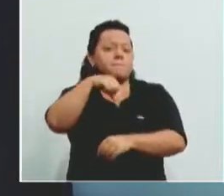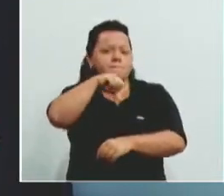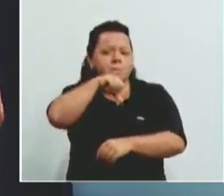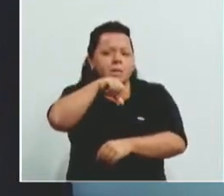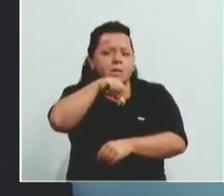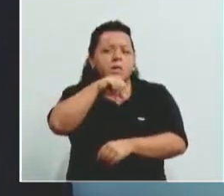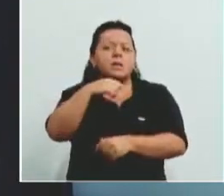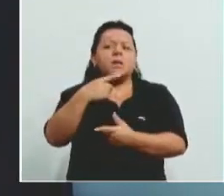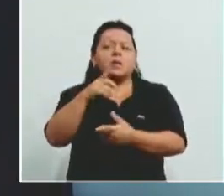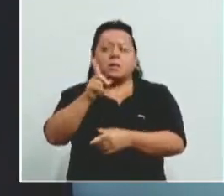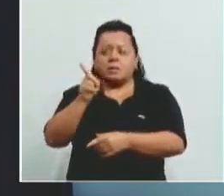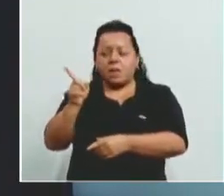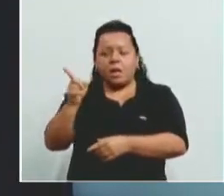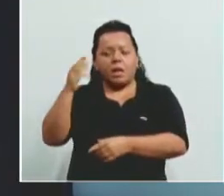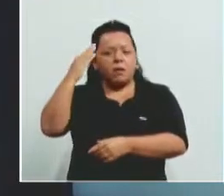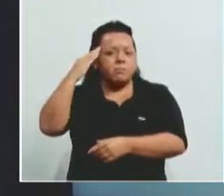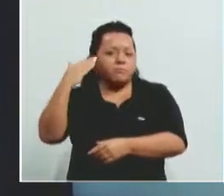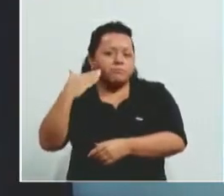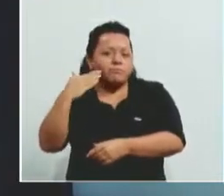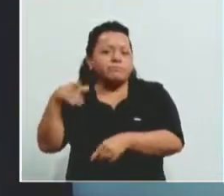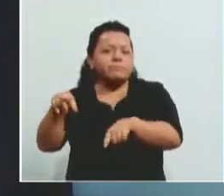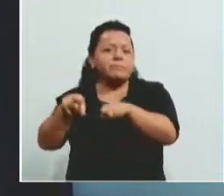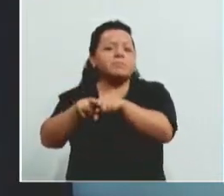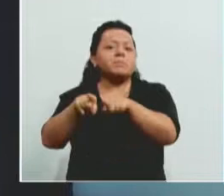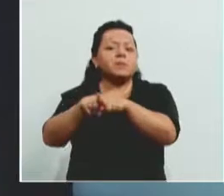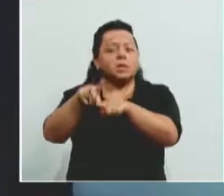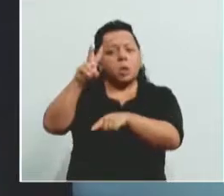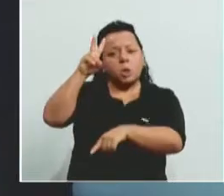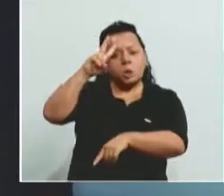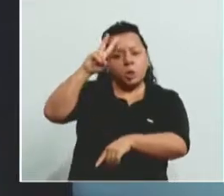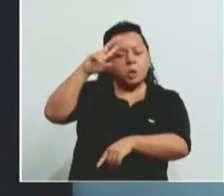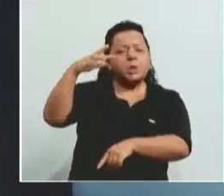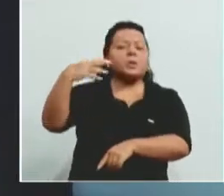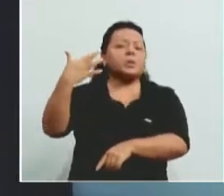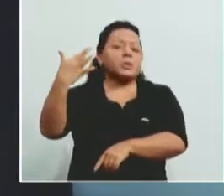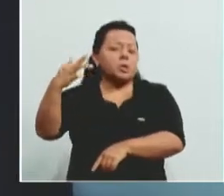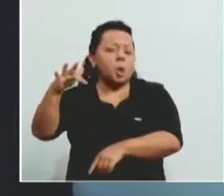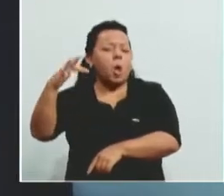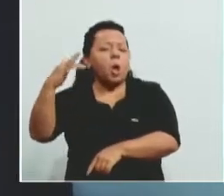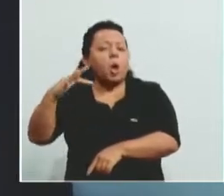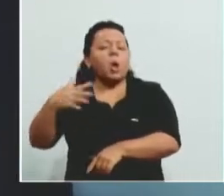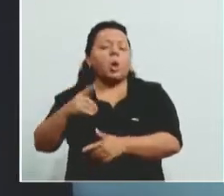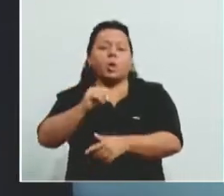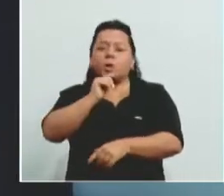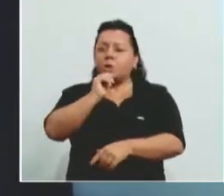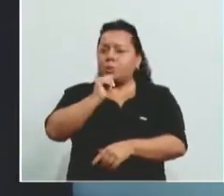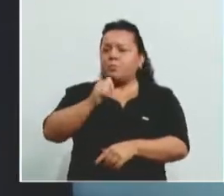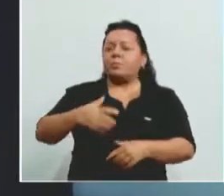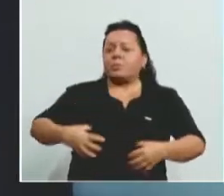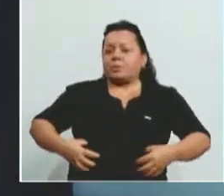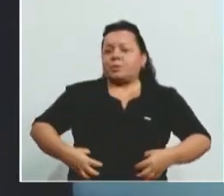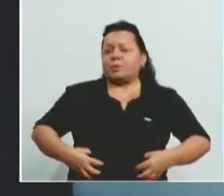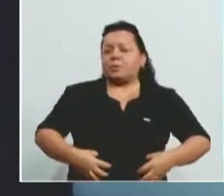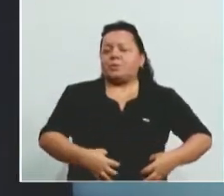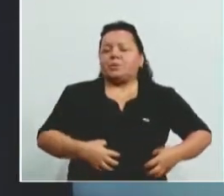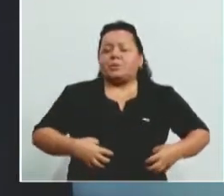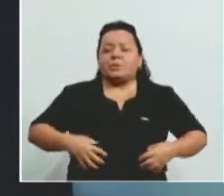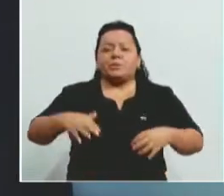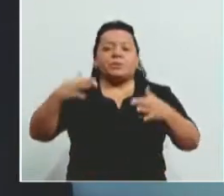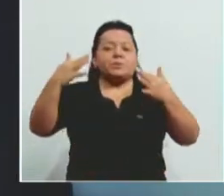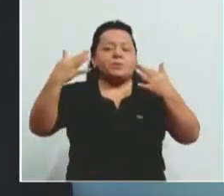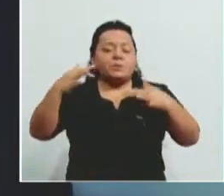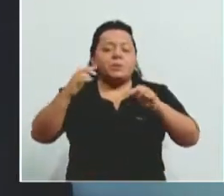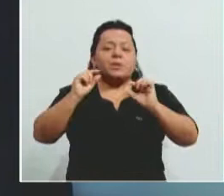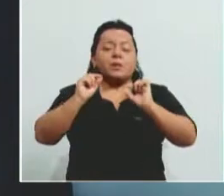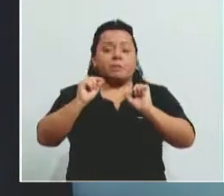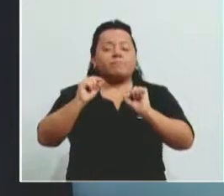menstrual. Então a gente vai ver a história clínica da paciente. Aí no exame físico a gente vai ver pontos que pode dar dor durante